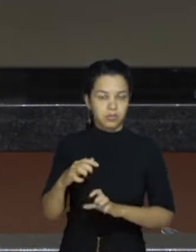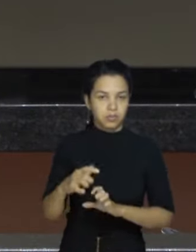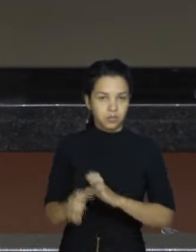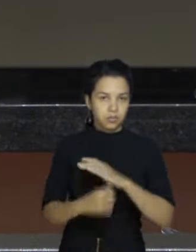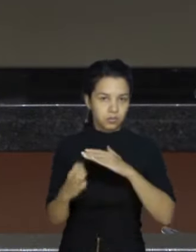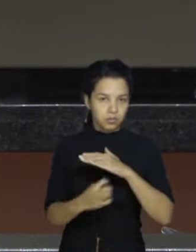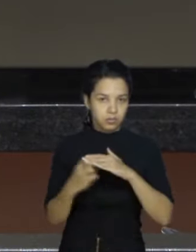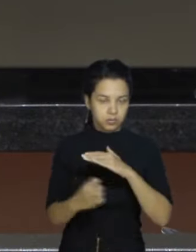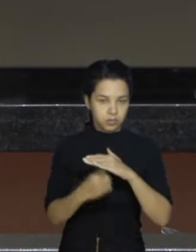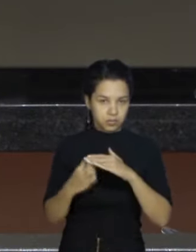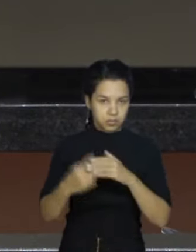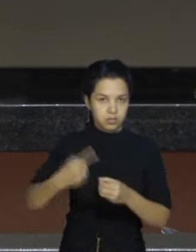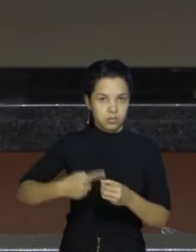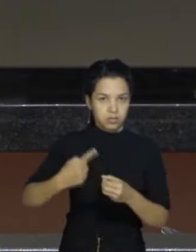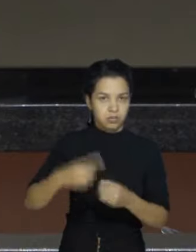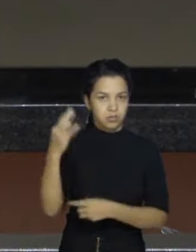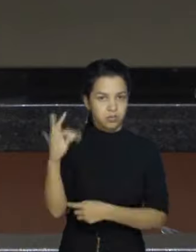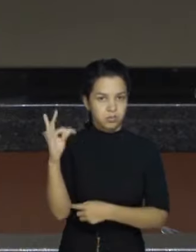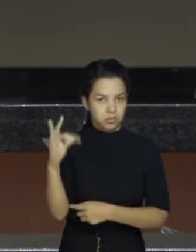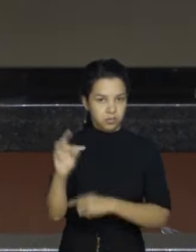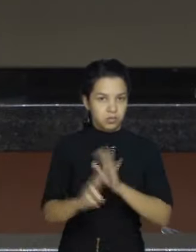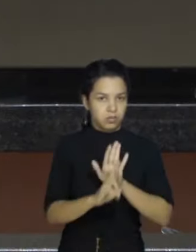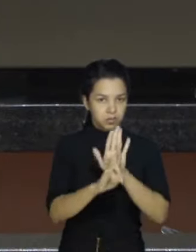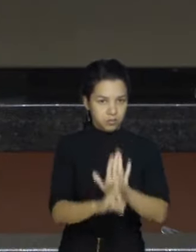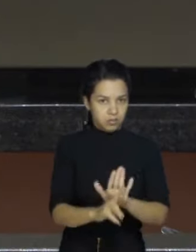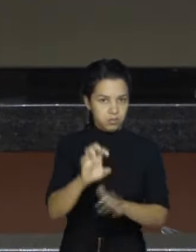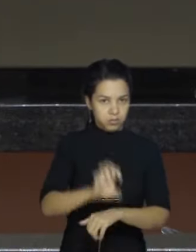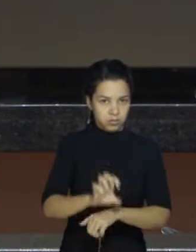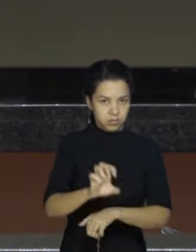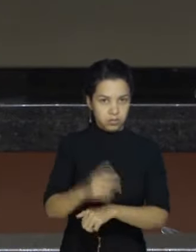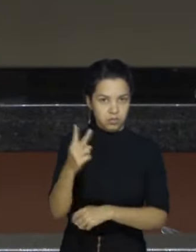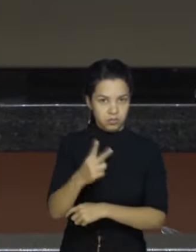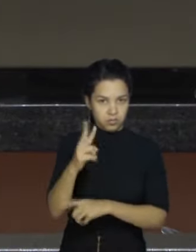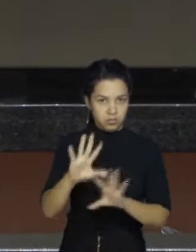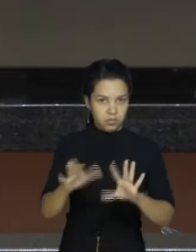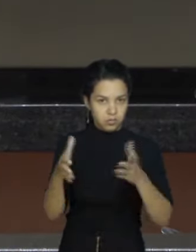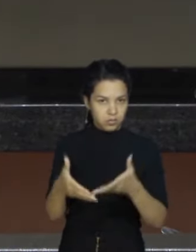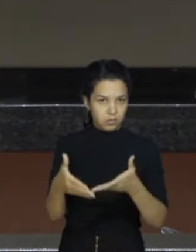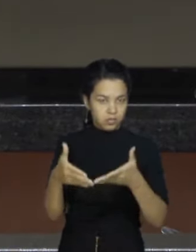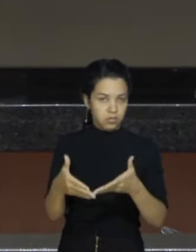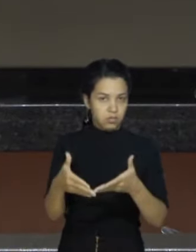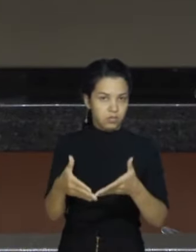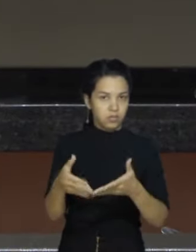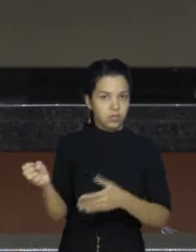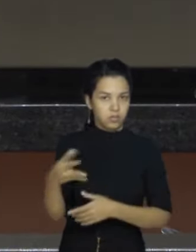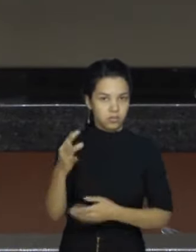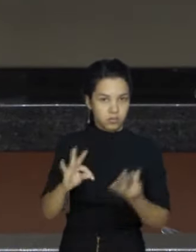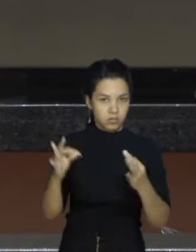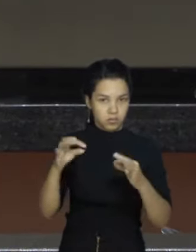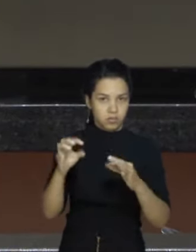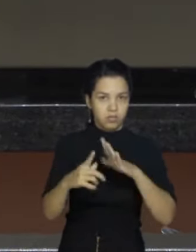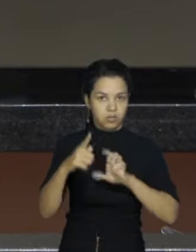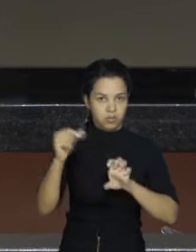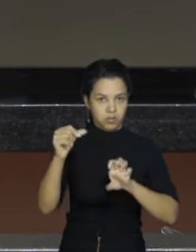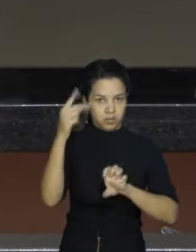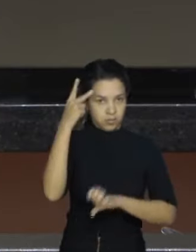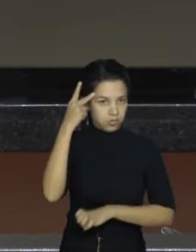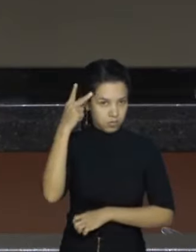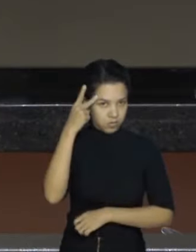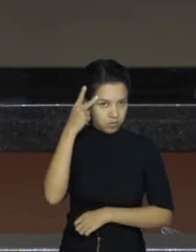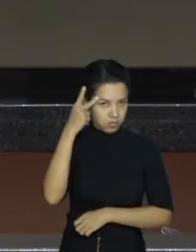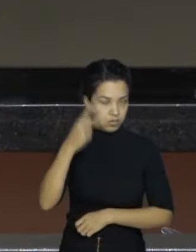Taió por representar o estado no segundo Fórum de inovação empreendedorismo de São Paulo em discussão lá vendo